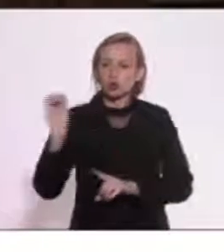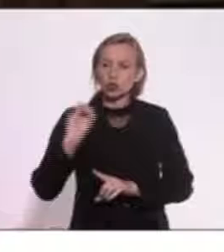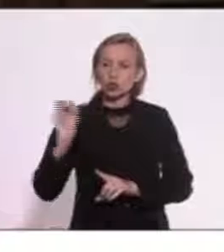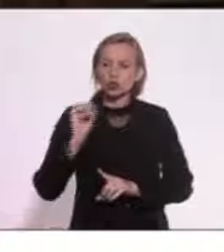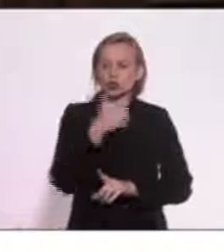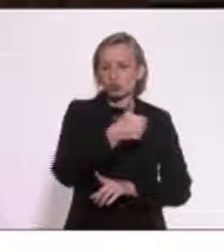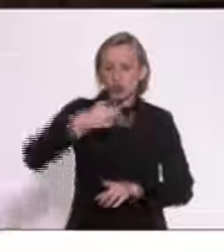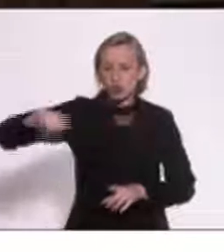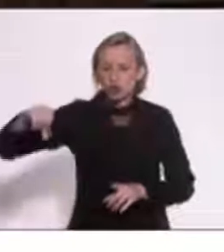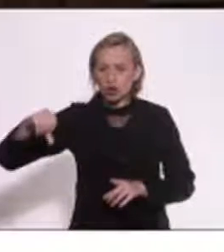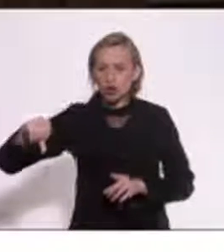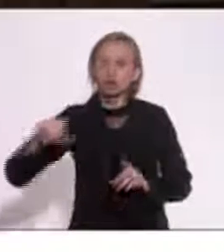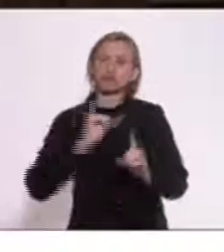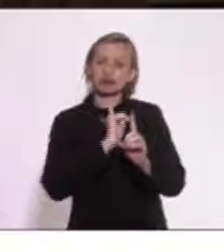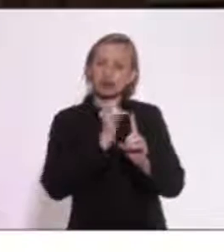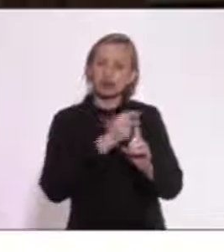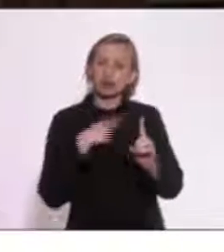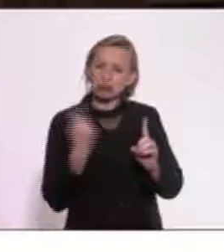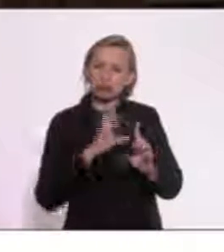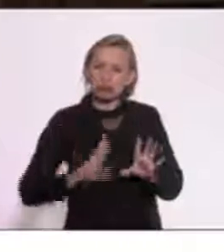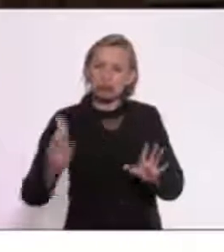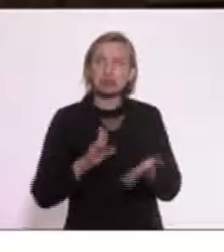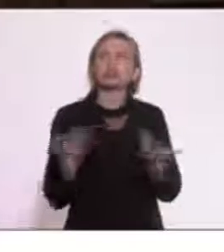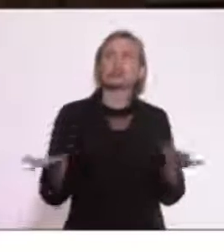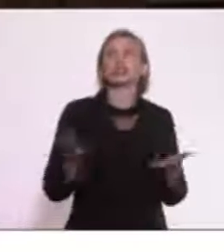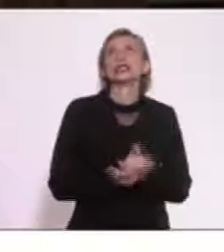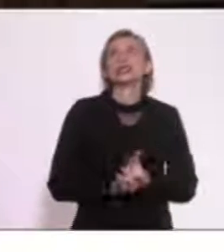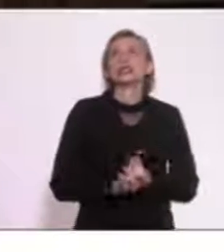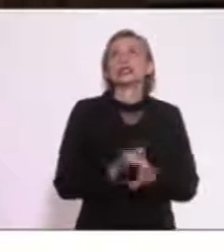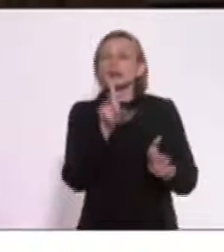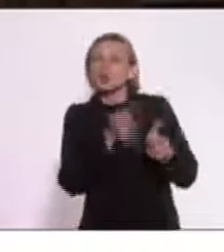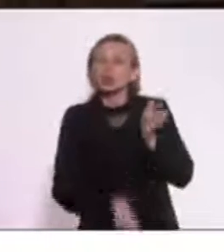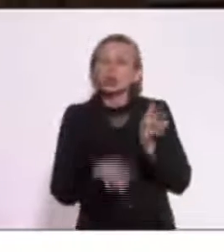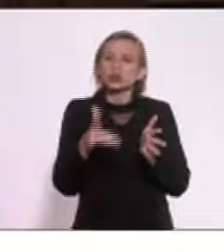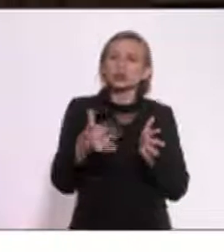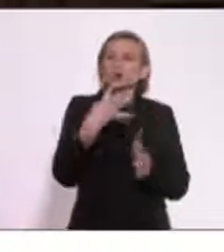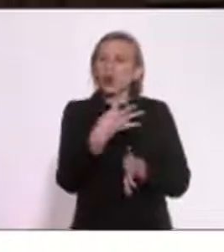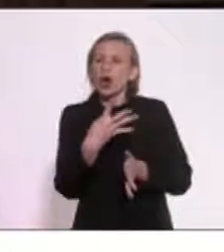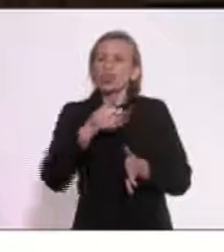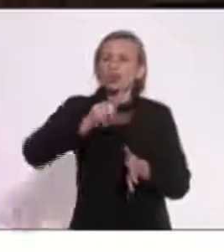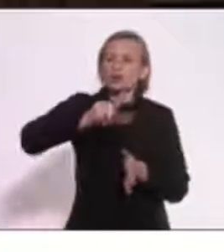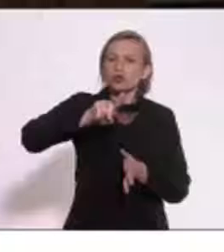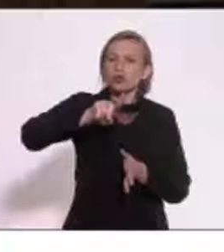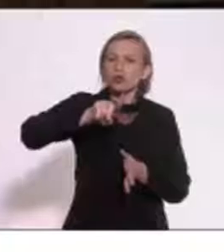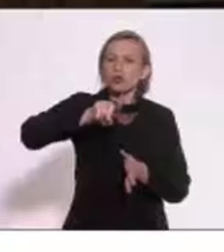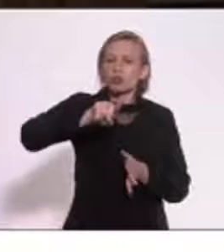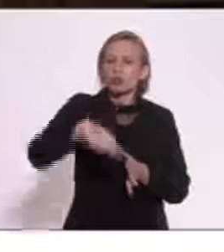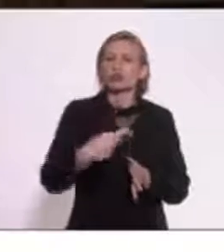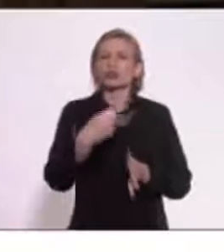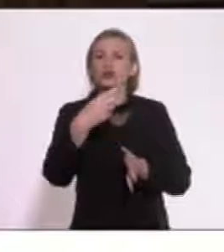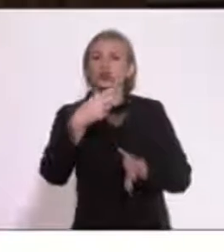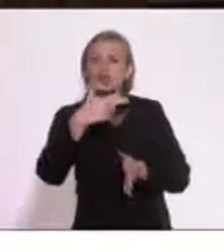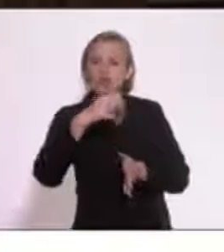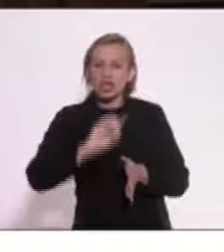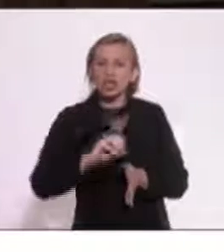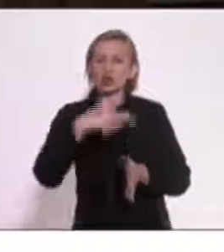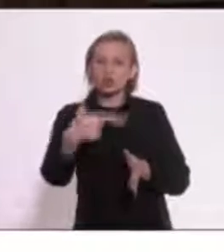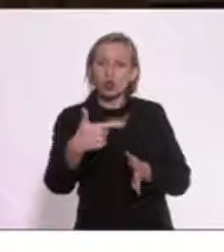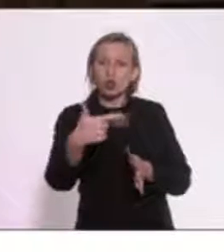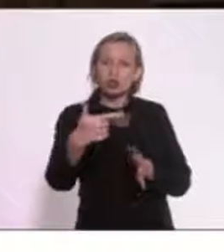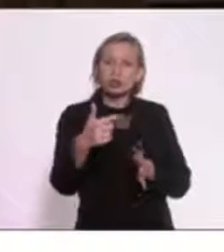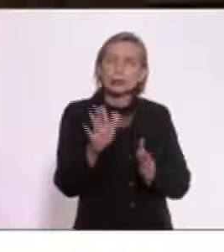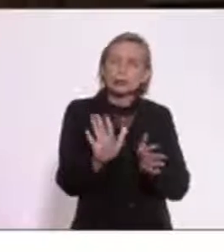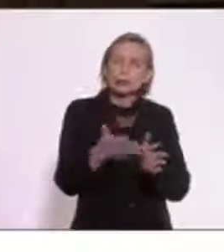esse o indicador que utilizamos, vai ocorrer uma redução de 4,02%, ou seja, uma queda